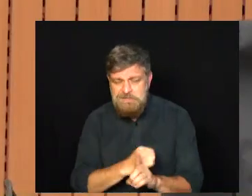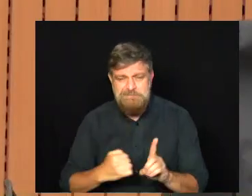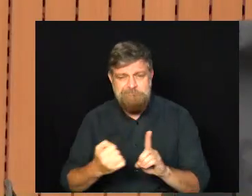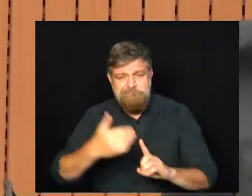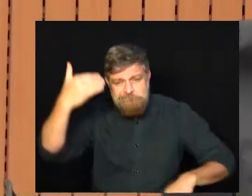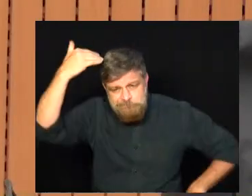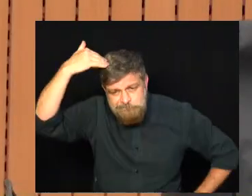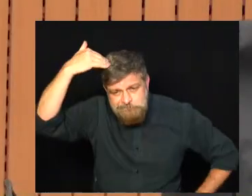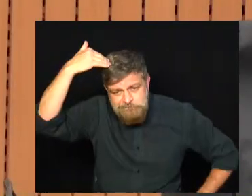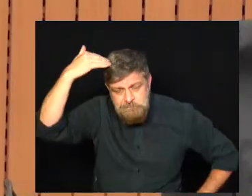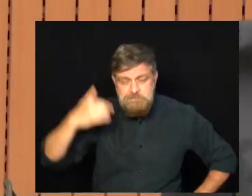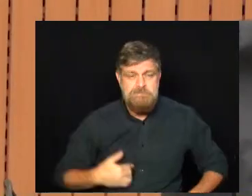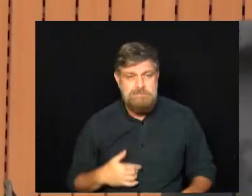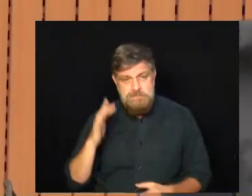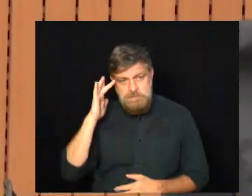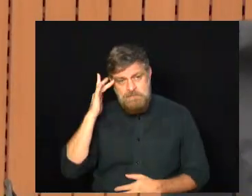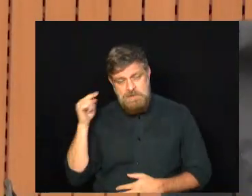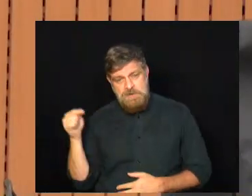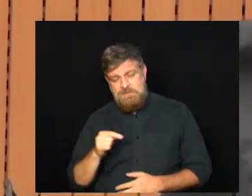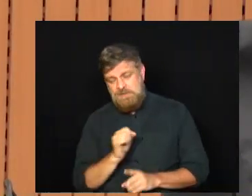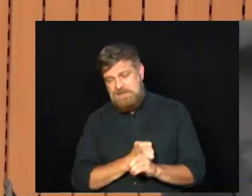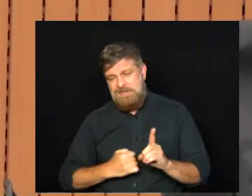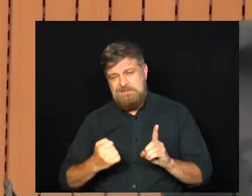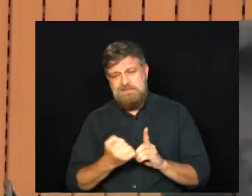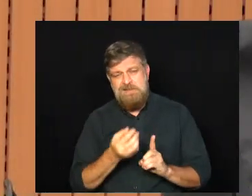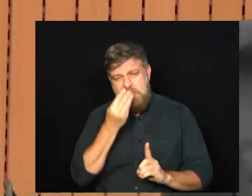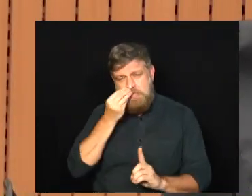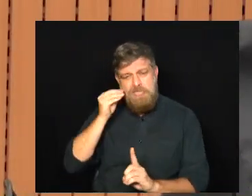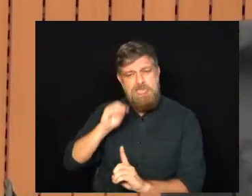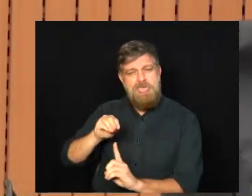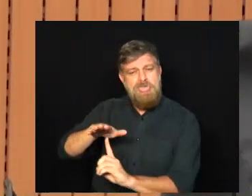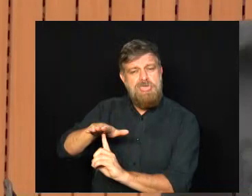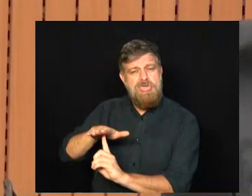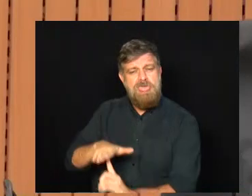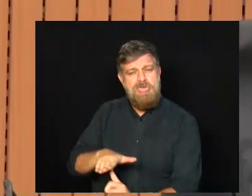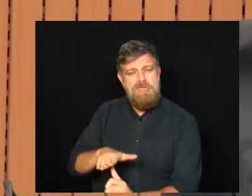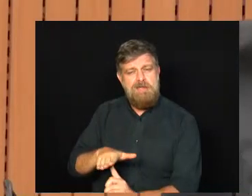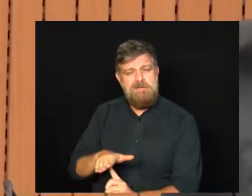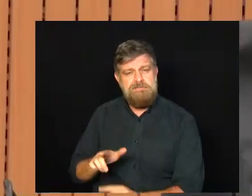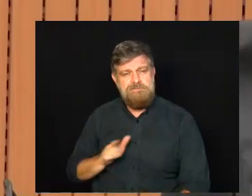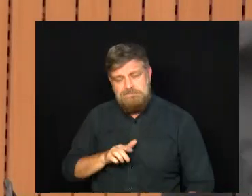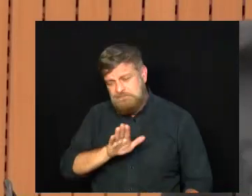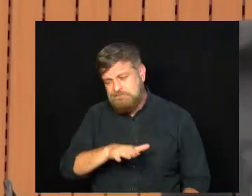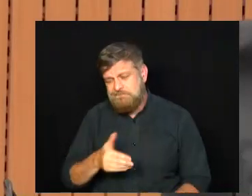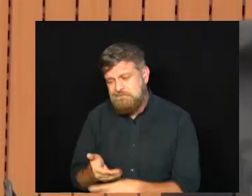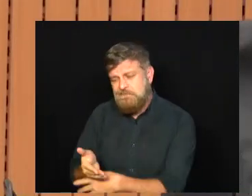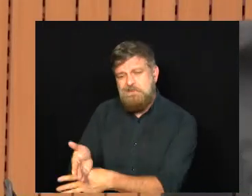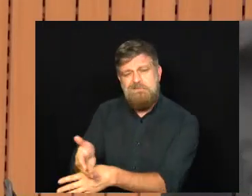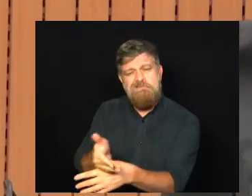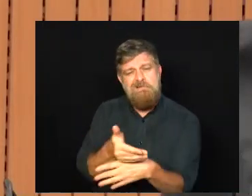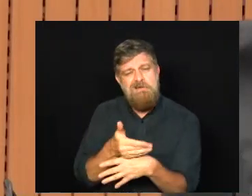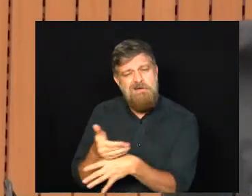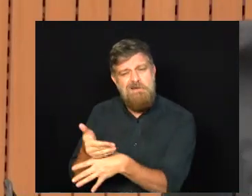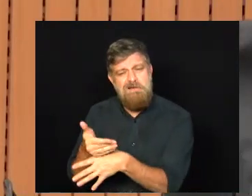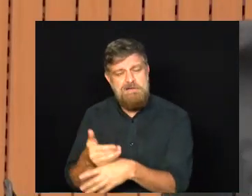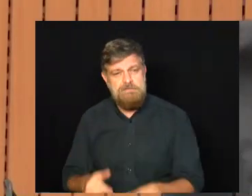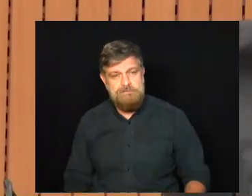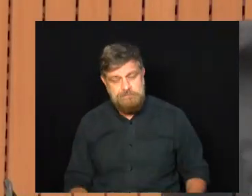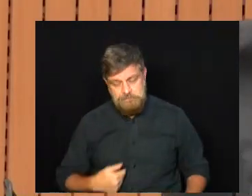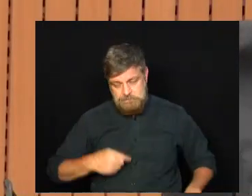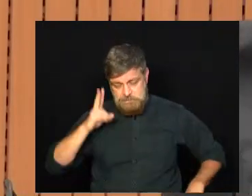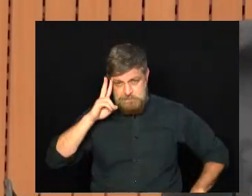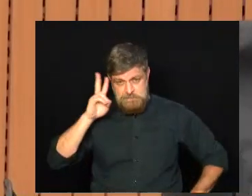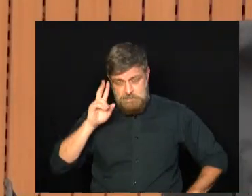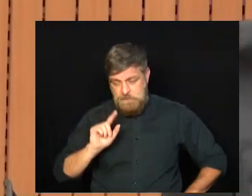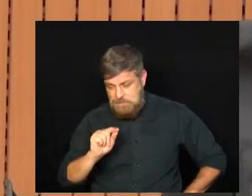acho que tem deixado muito a desejar para nossas crianças. Eu estava lembrando